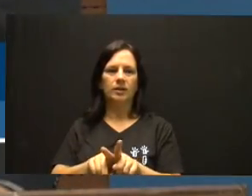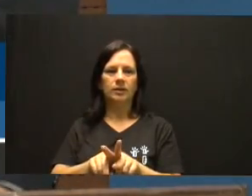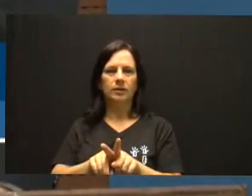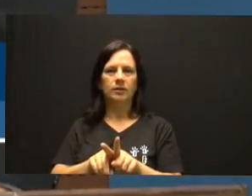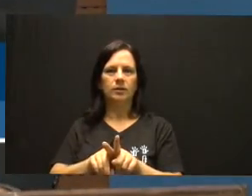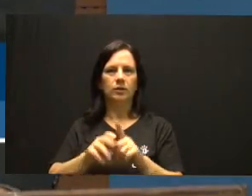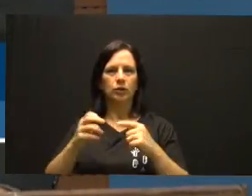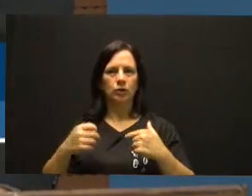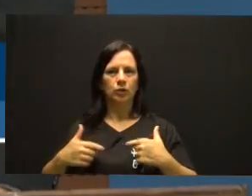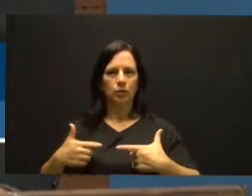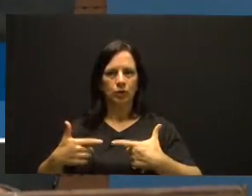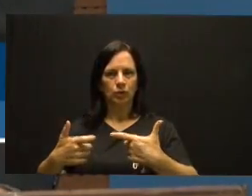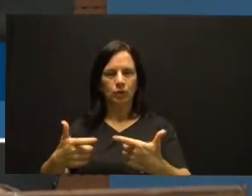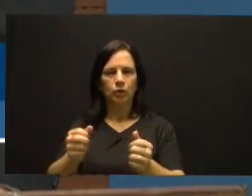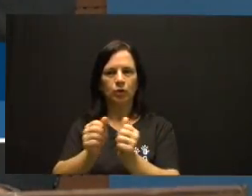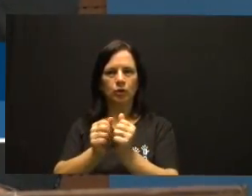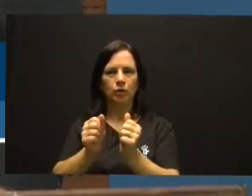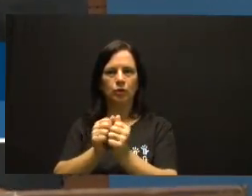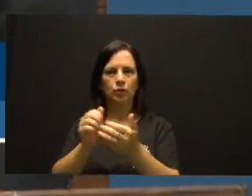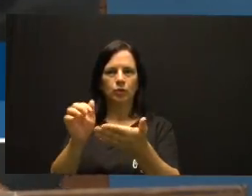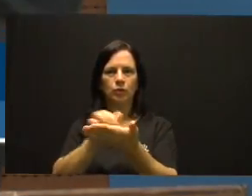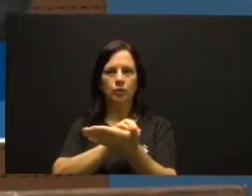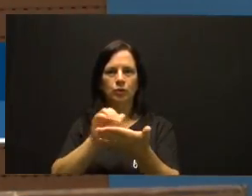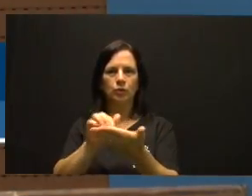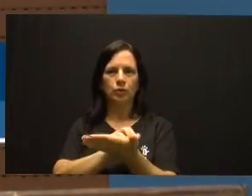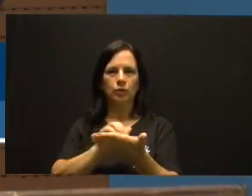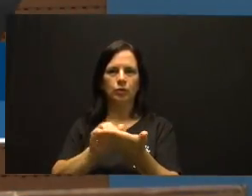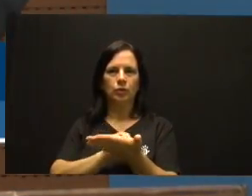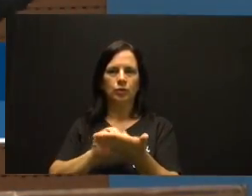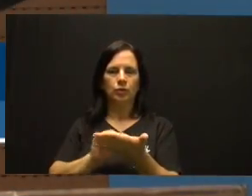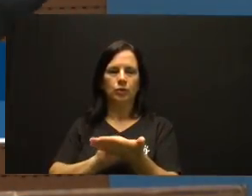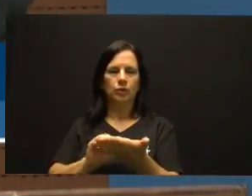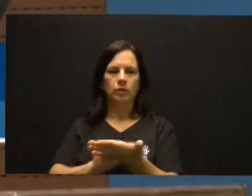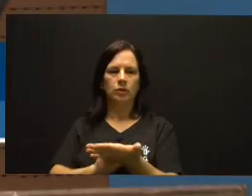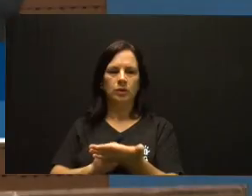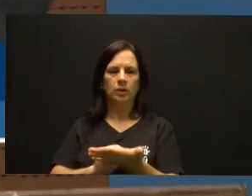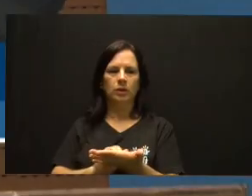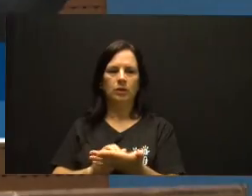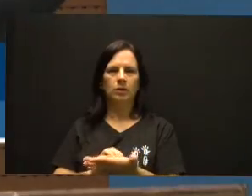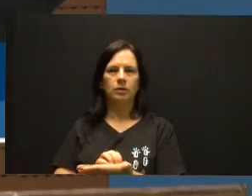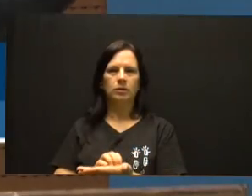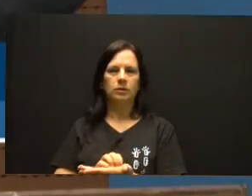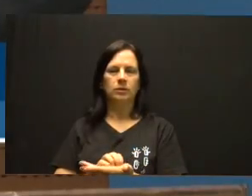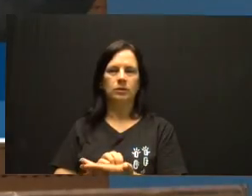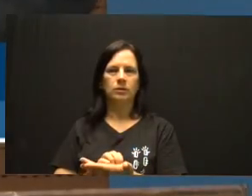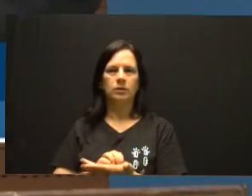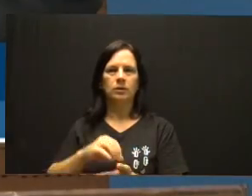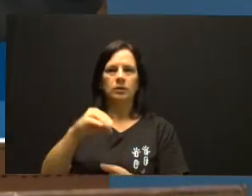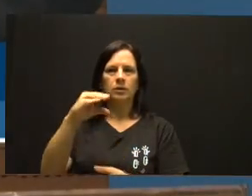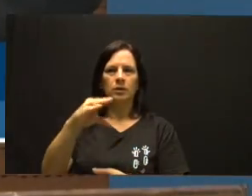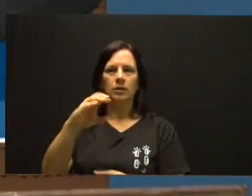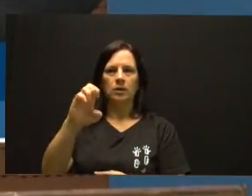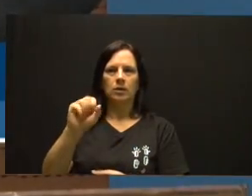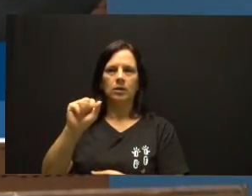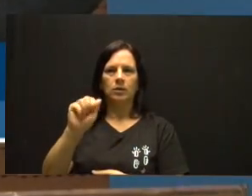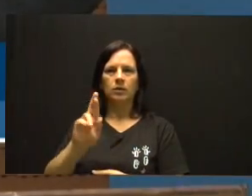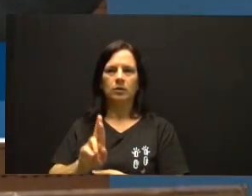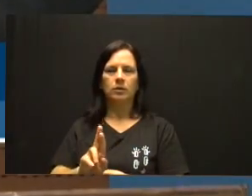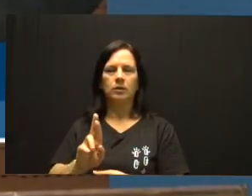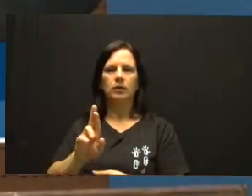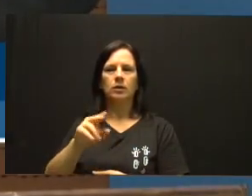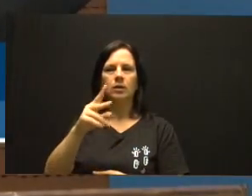guerra com o então secretário de Educação na época, o senhor César Pimentel,